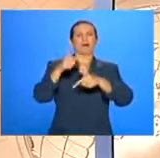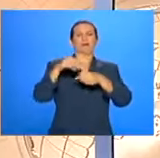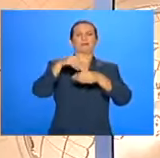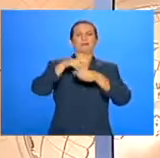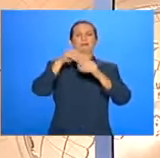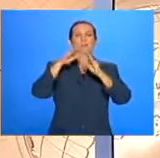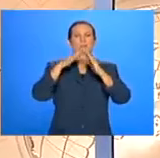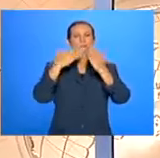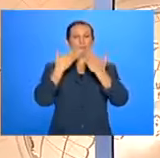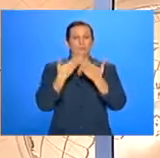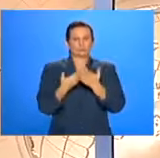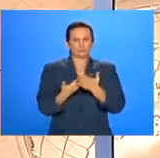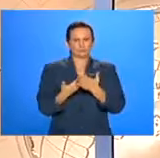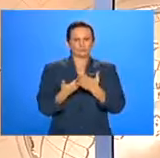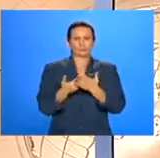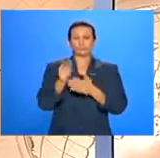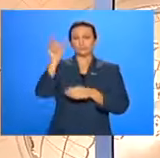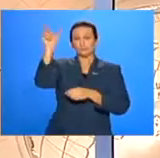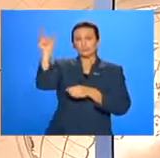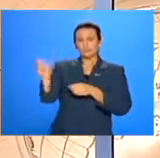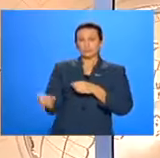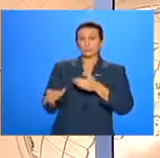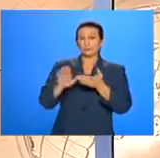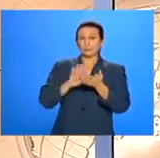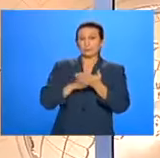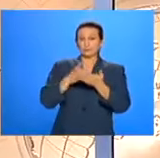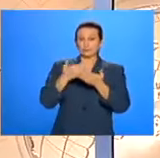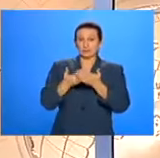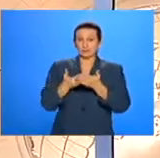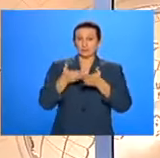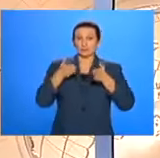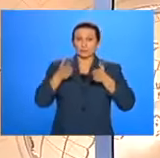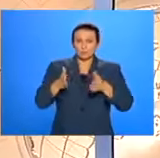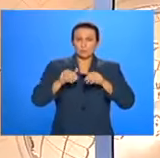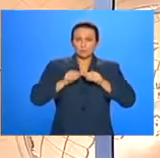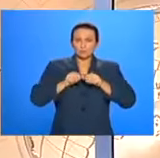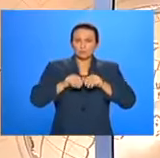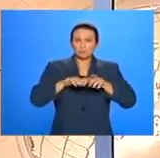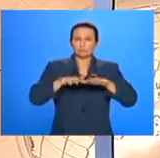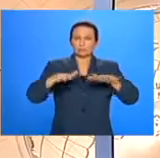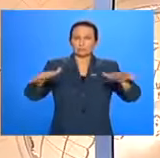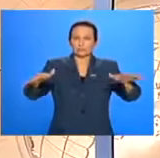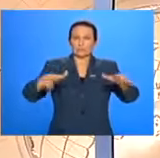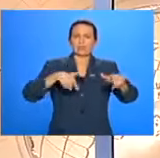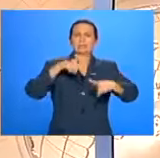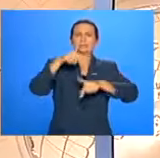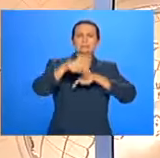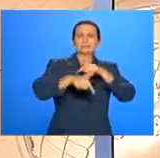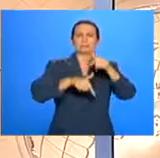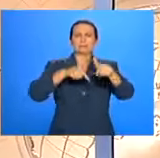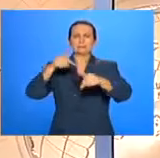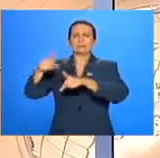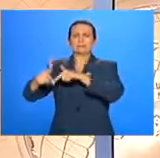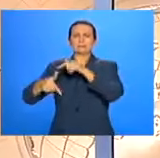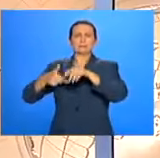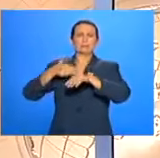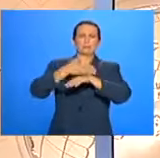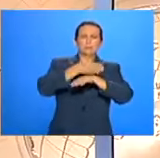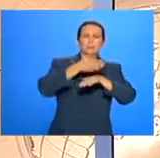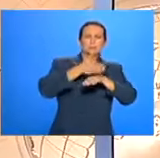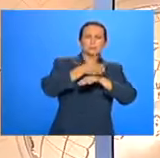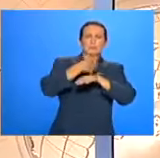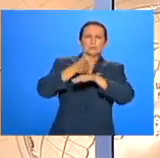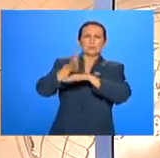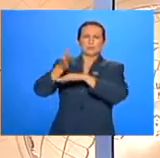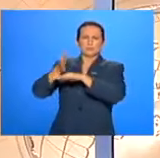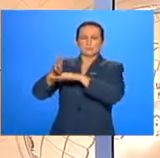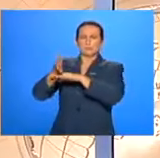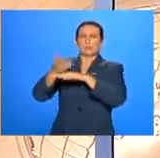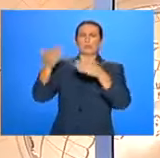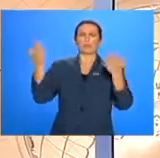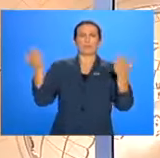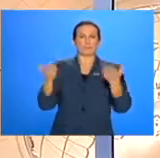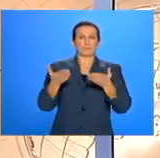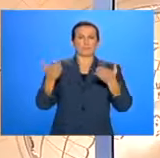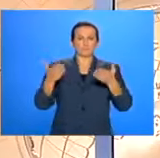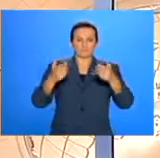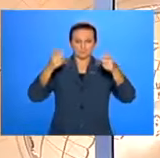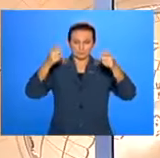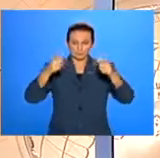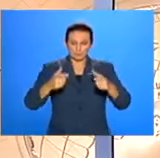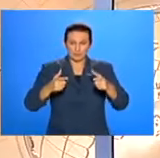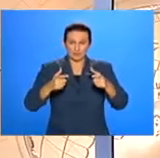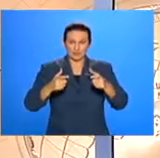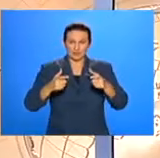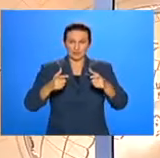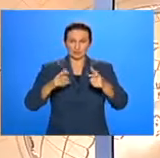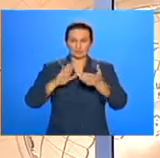O intérprete foi inserido no mercado de trabalho como um técnico de instituição. Atualmente, seu espaço de atuação